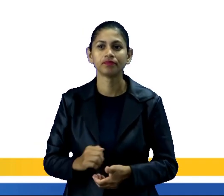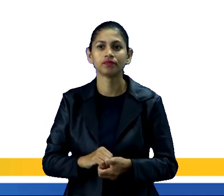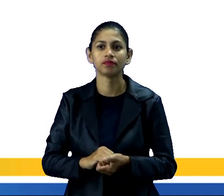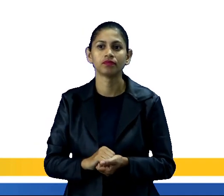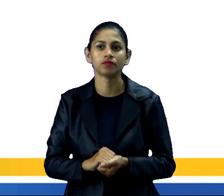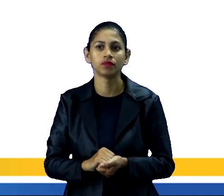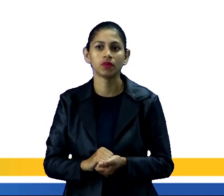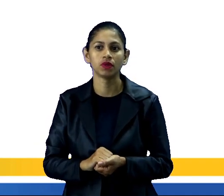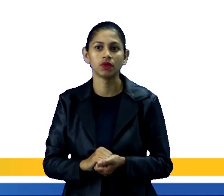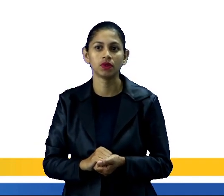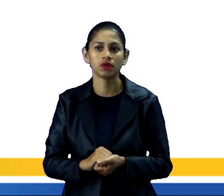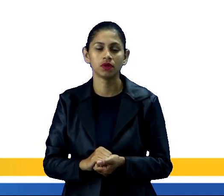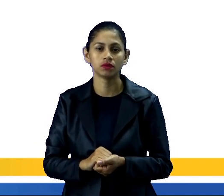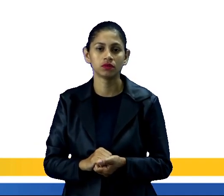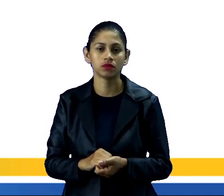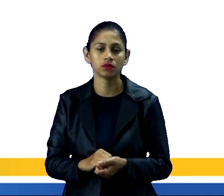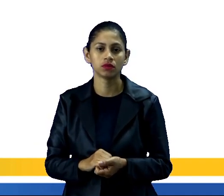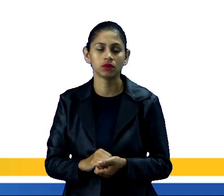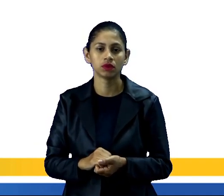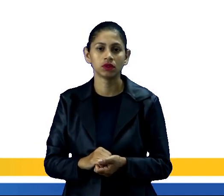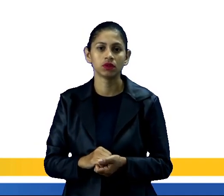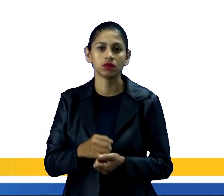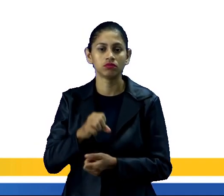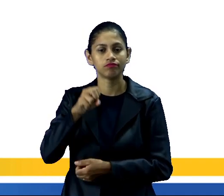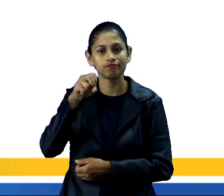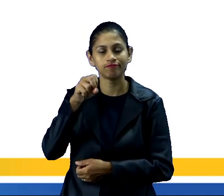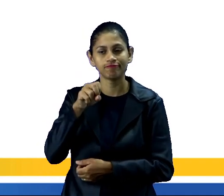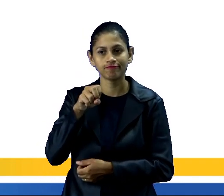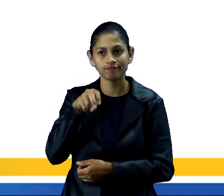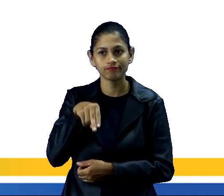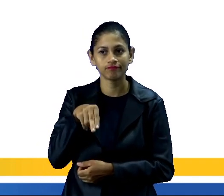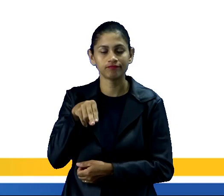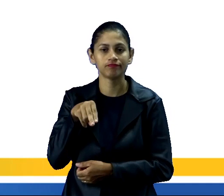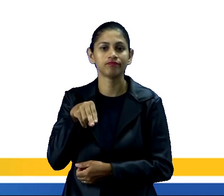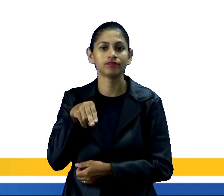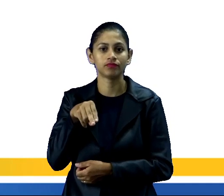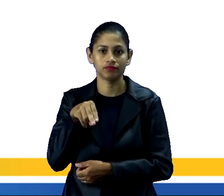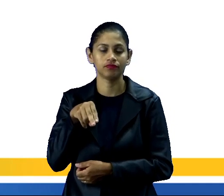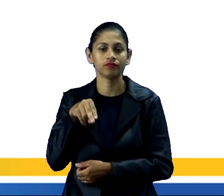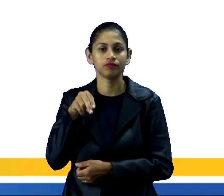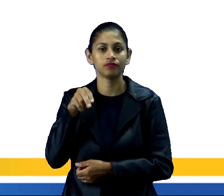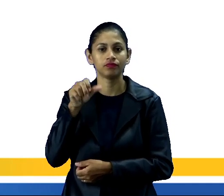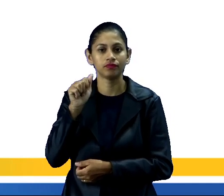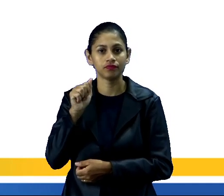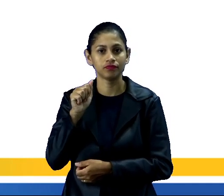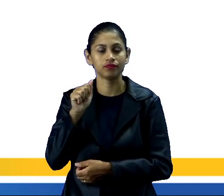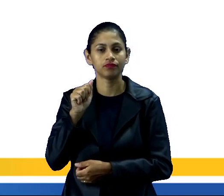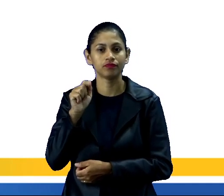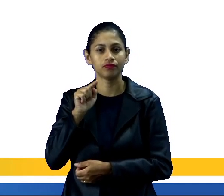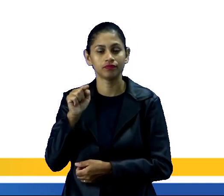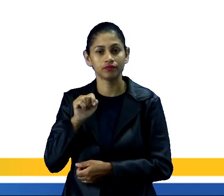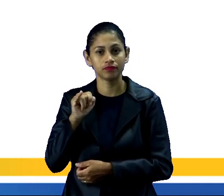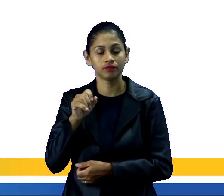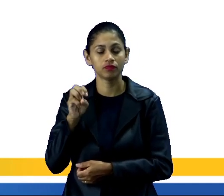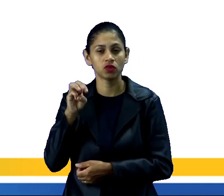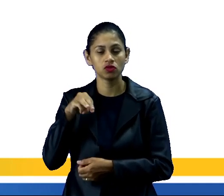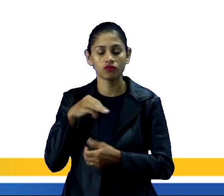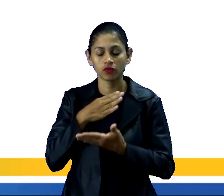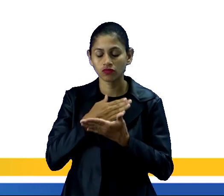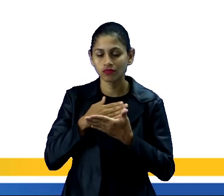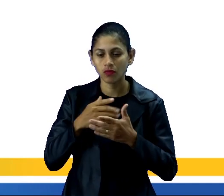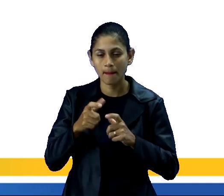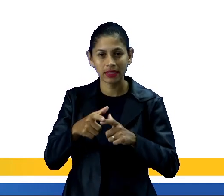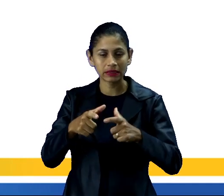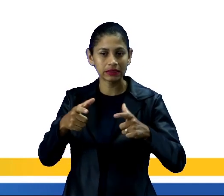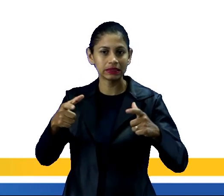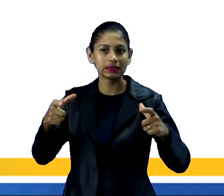Weimar, e aí o nazismo vai ganhando força, né? O regime nazista ele dura de 33 a 45 e foi instituído, né,